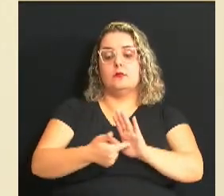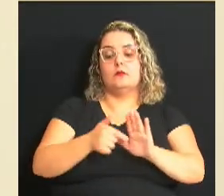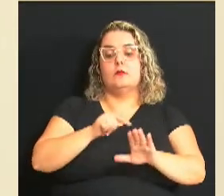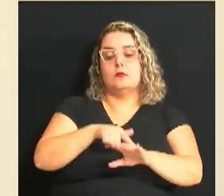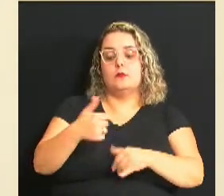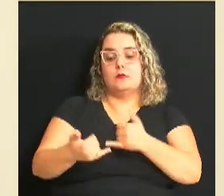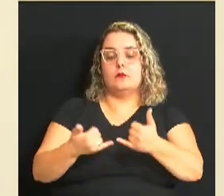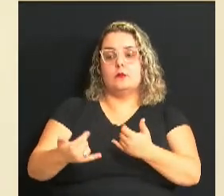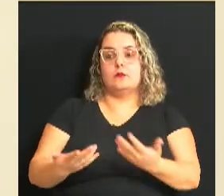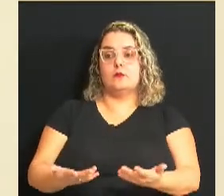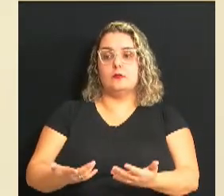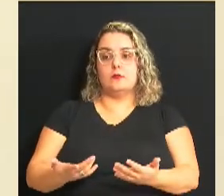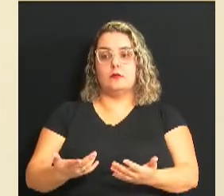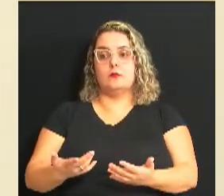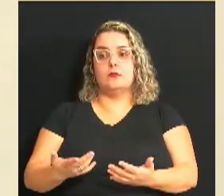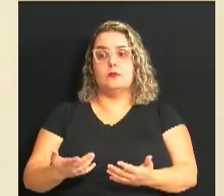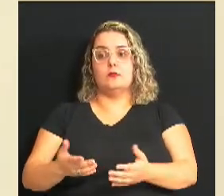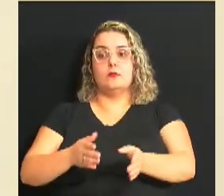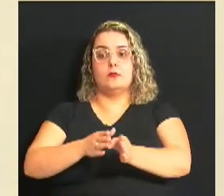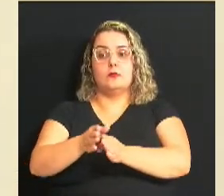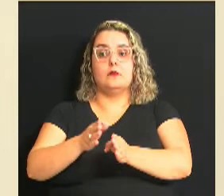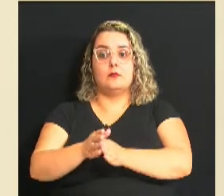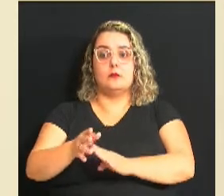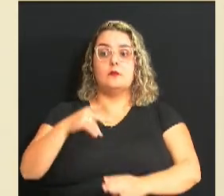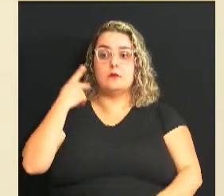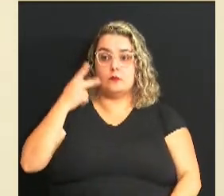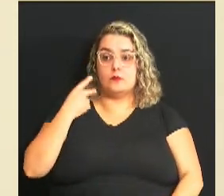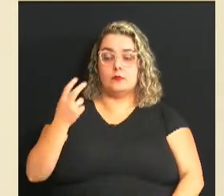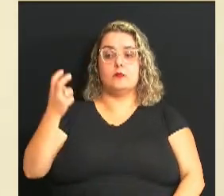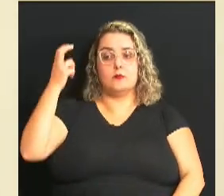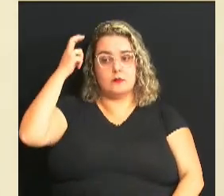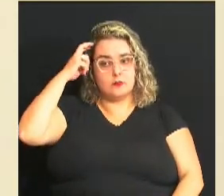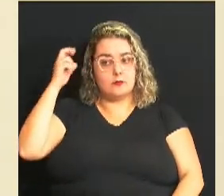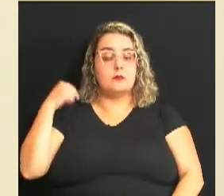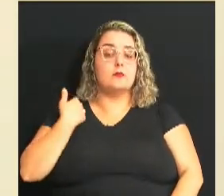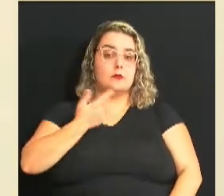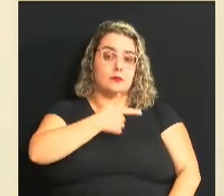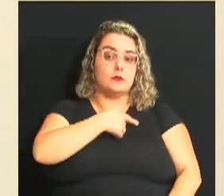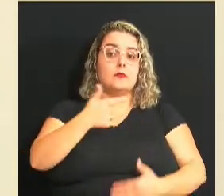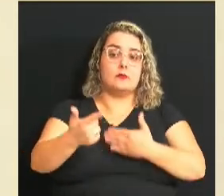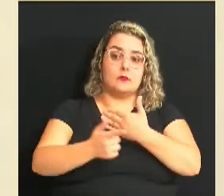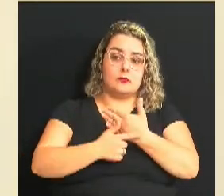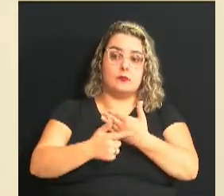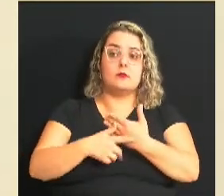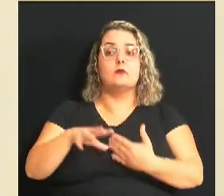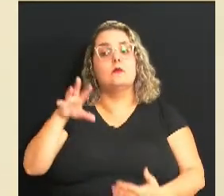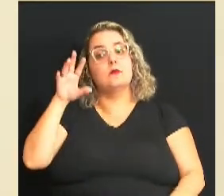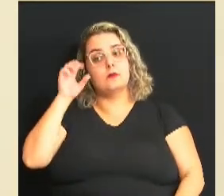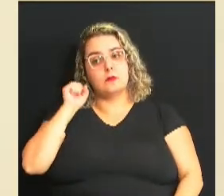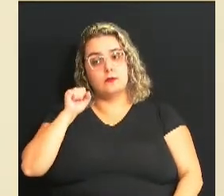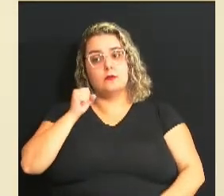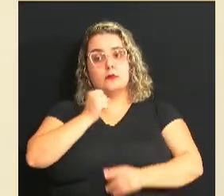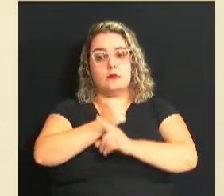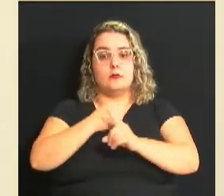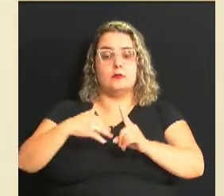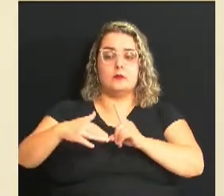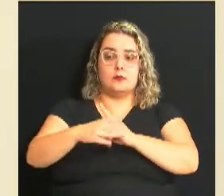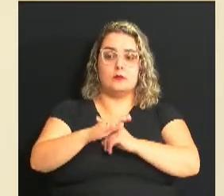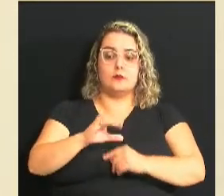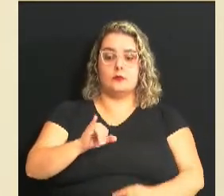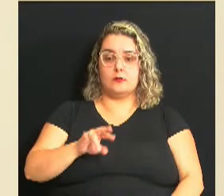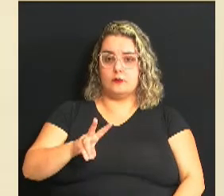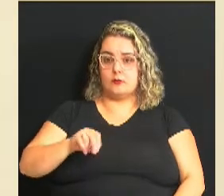do Conselho de Política Cultural, e é nosso papel ouvir a sociedade civil. Então, com todas